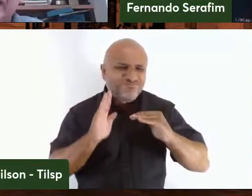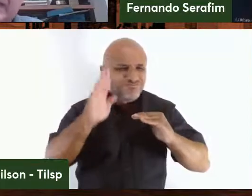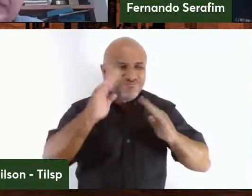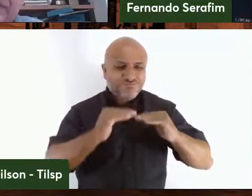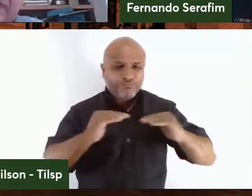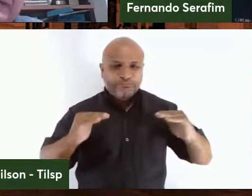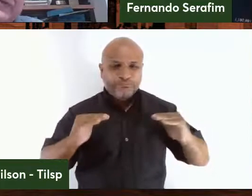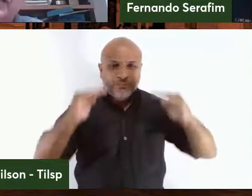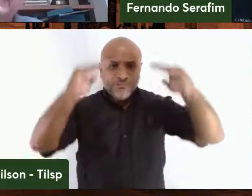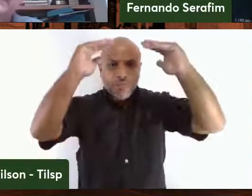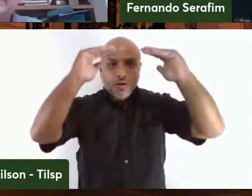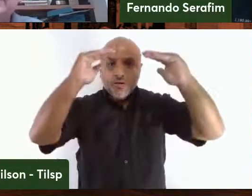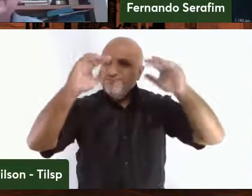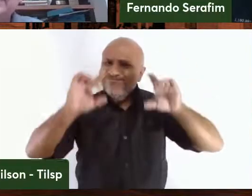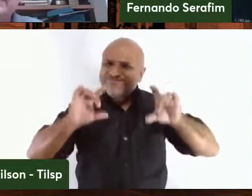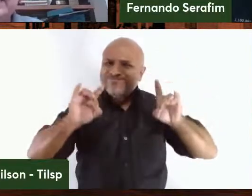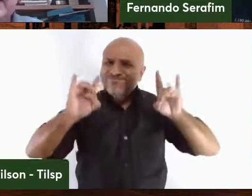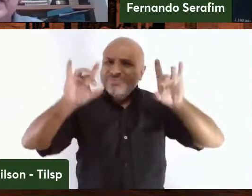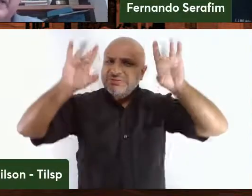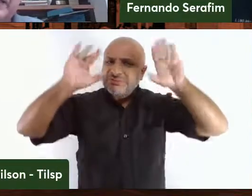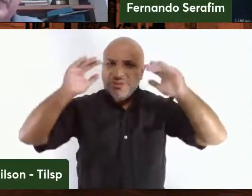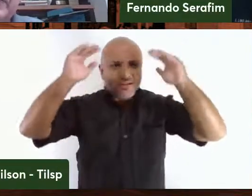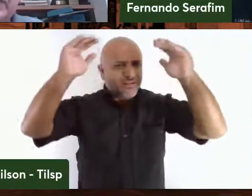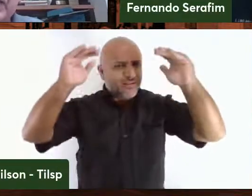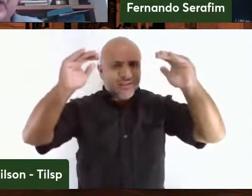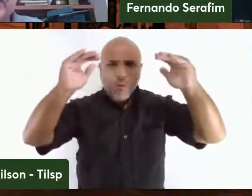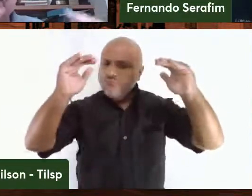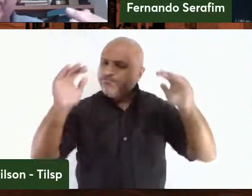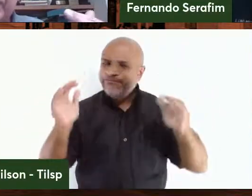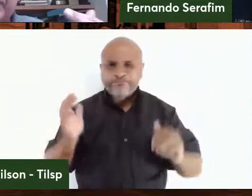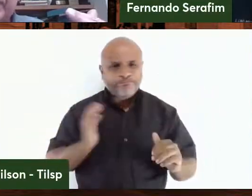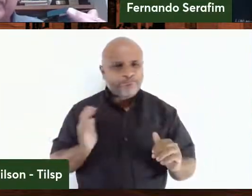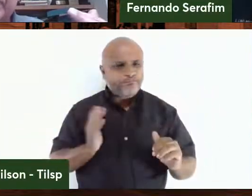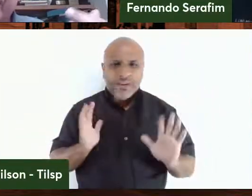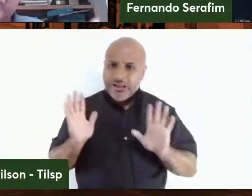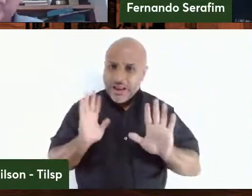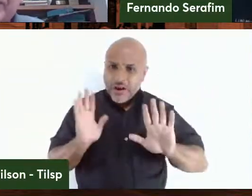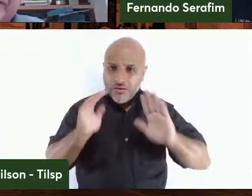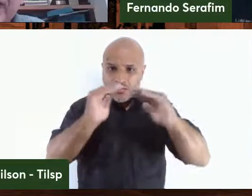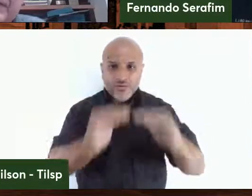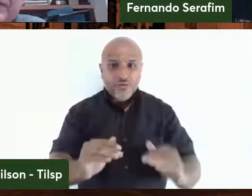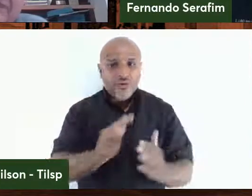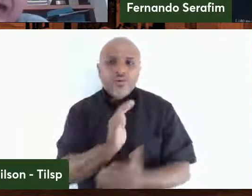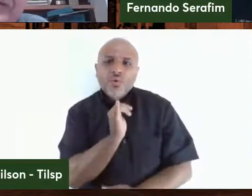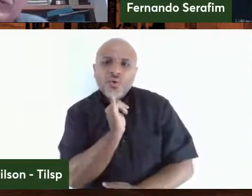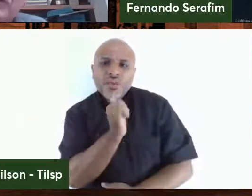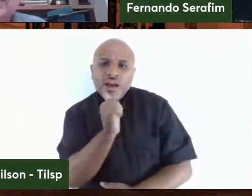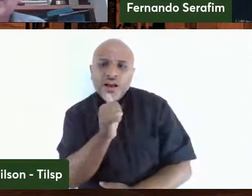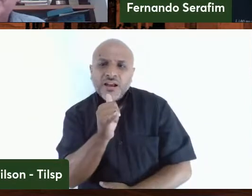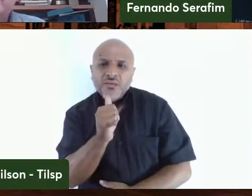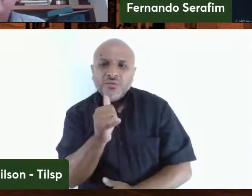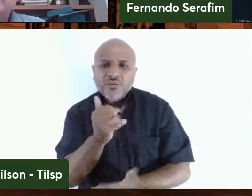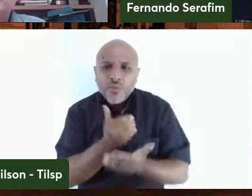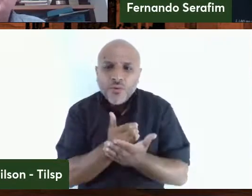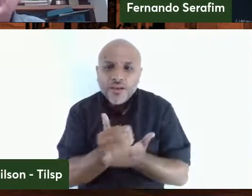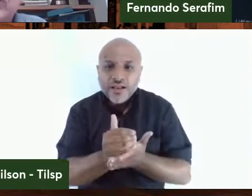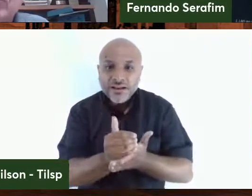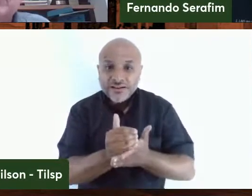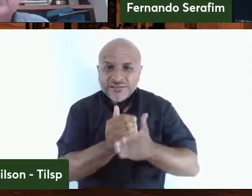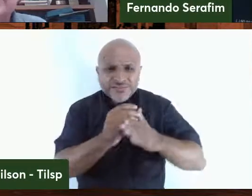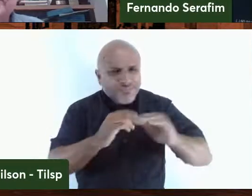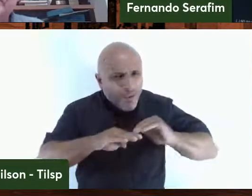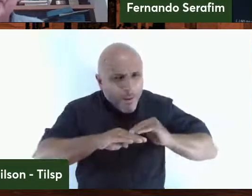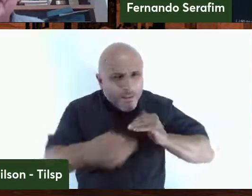de uma classe privilegiada, nem da elite, que fosse um narrador que viesse de baixo, do